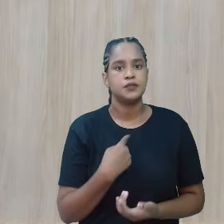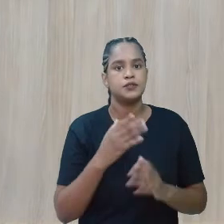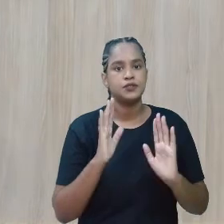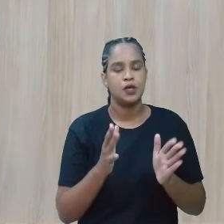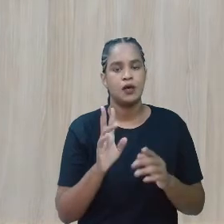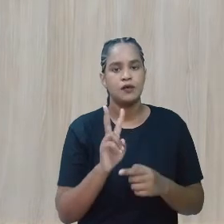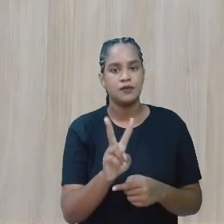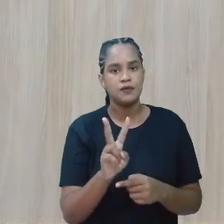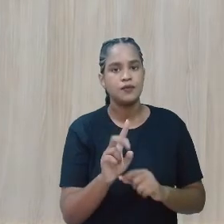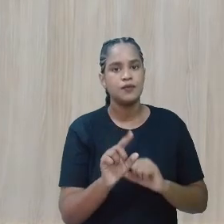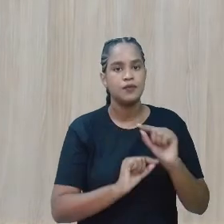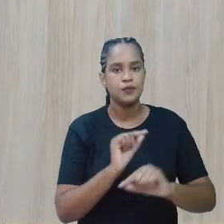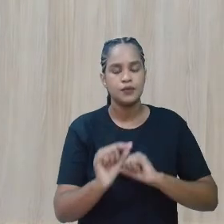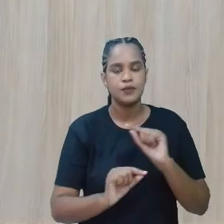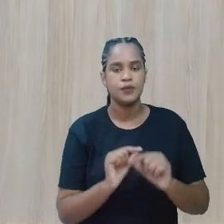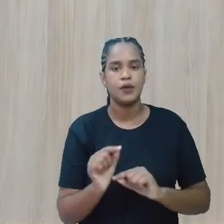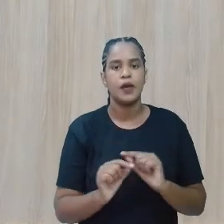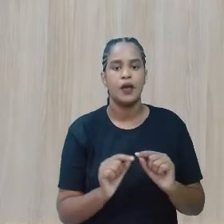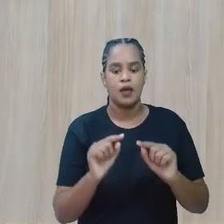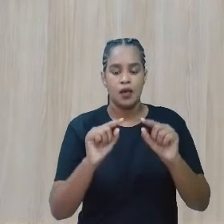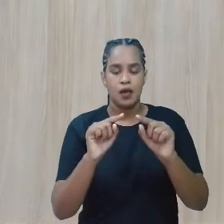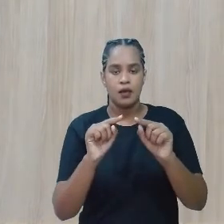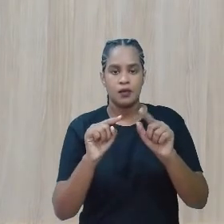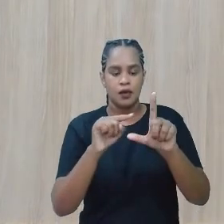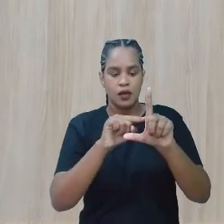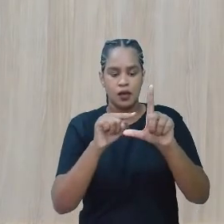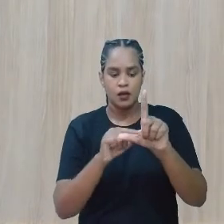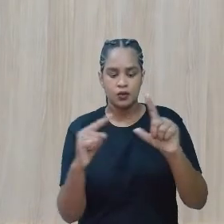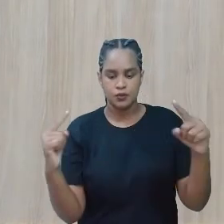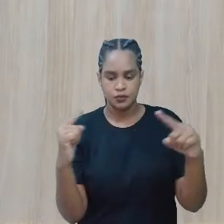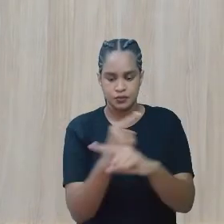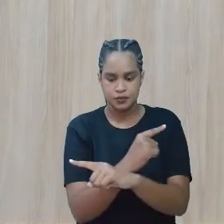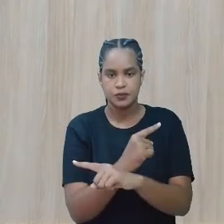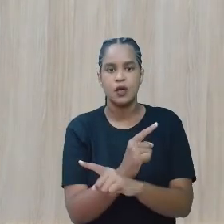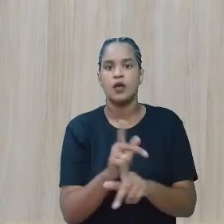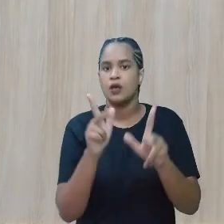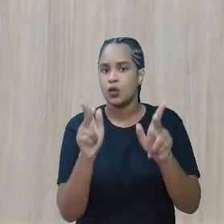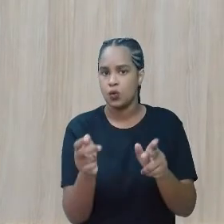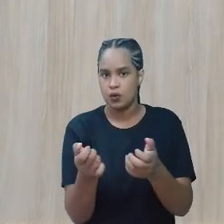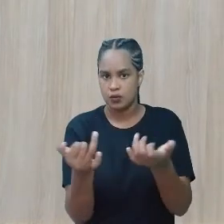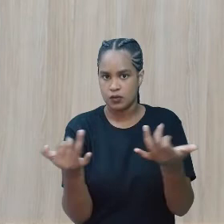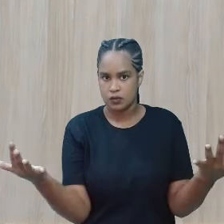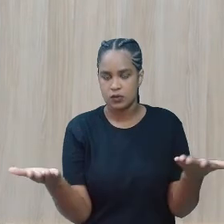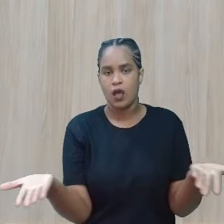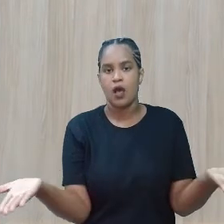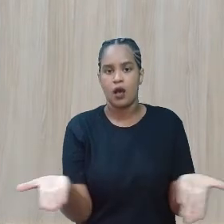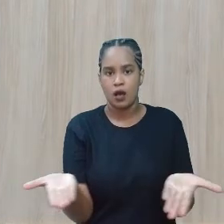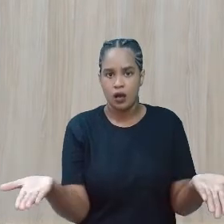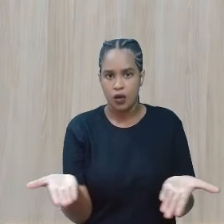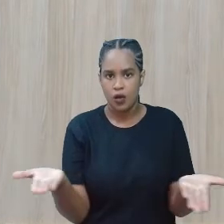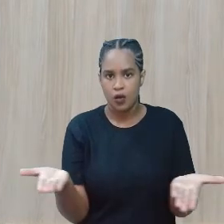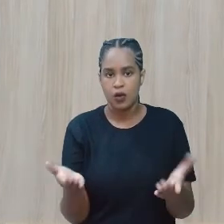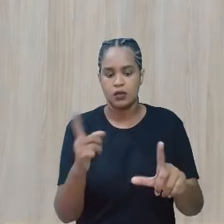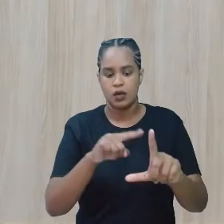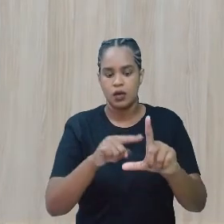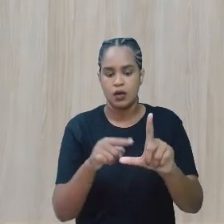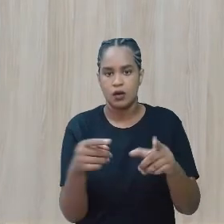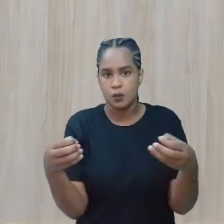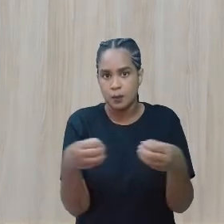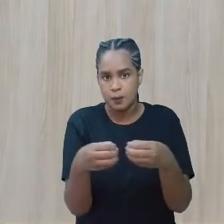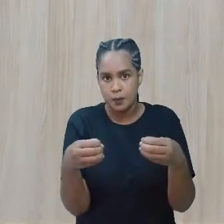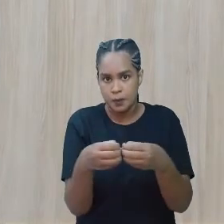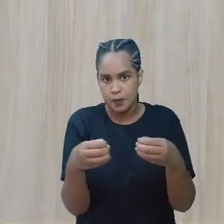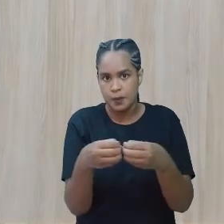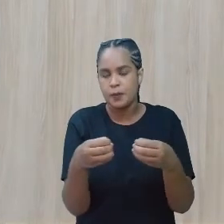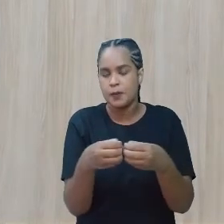vértice, certo? Que tem as mesmas medidas. E eu falei para você agora dos ângulos adjacentes, que são os ângulos que estão